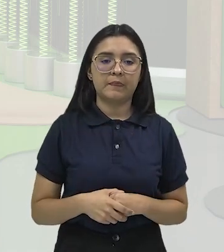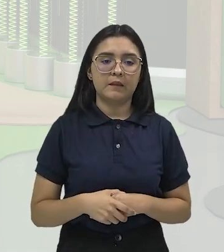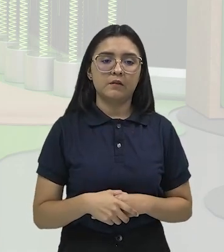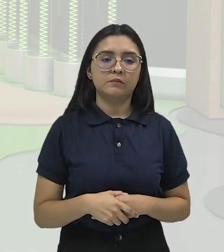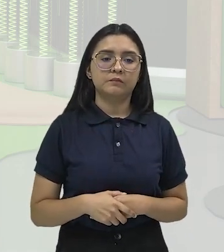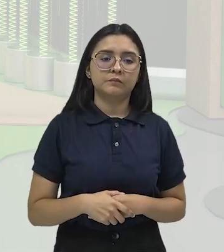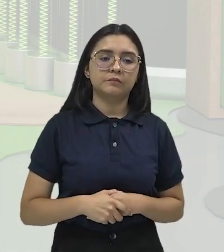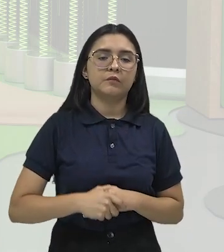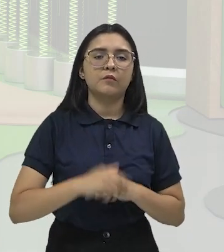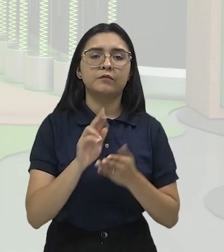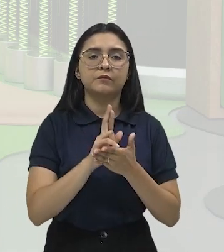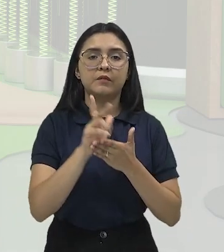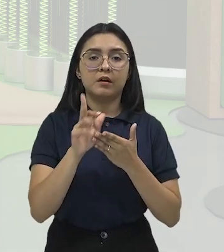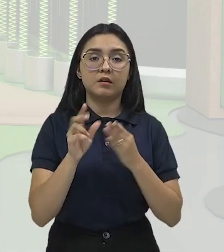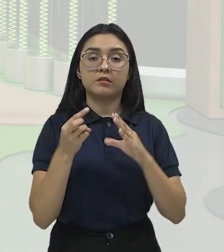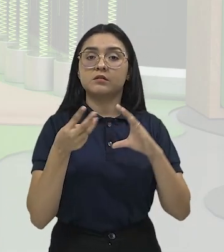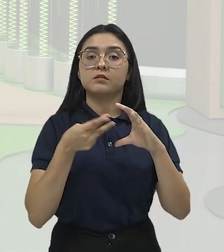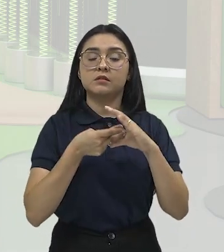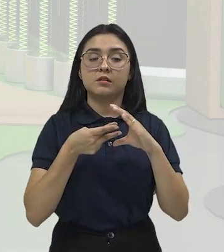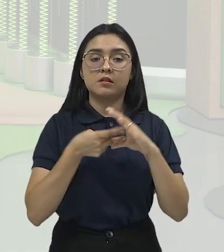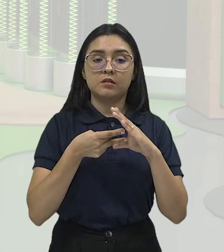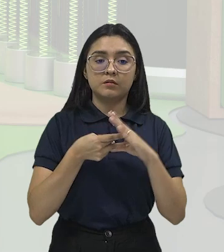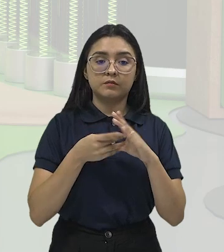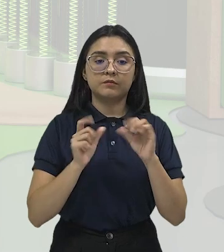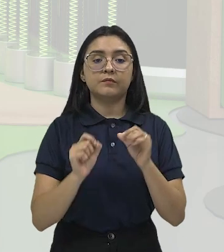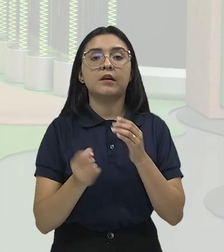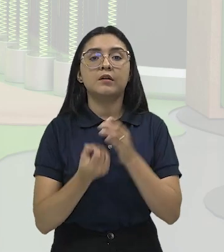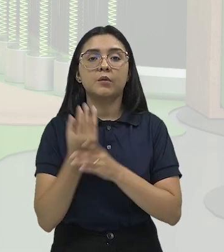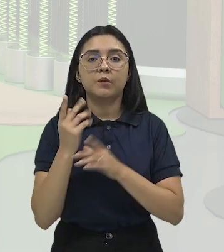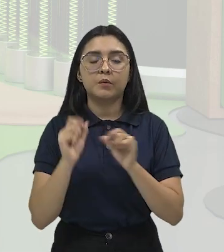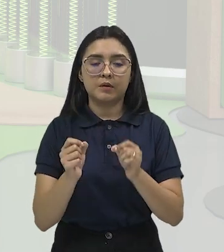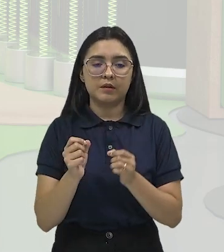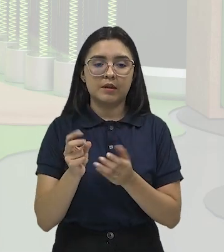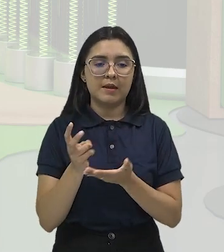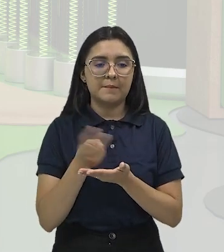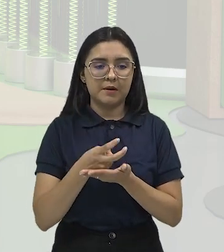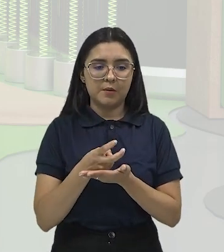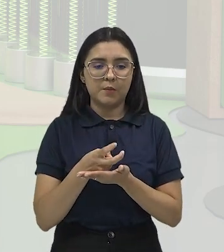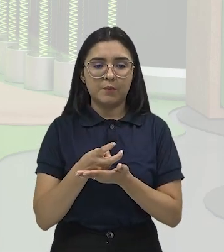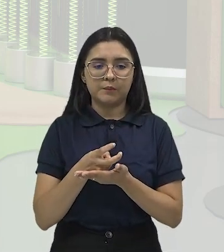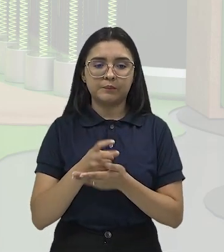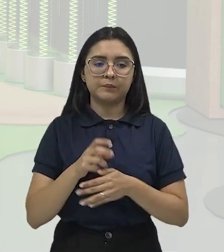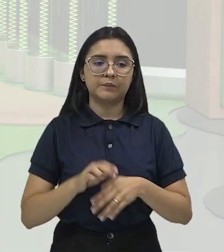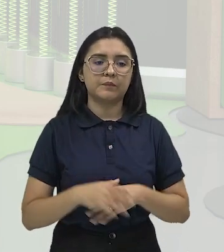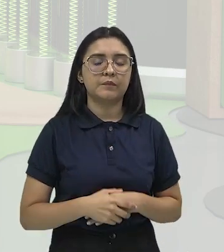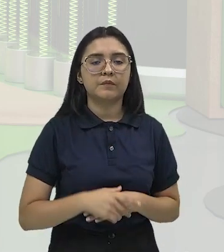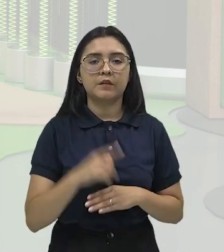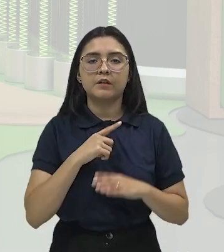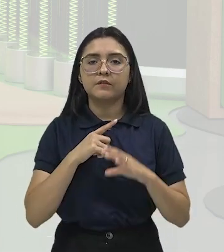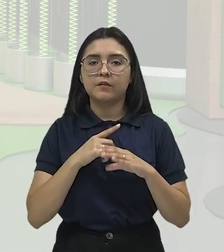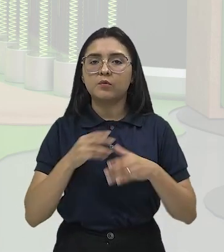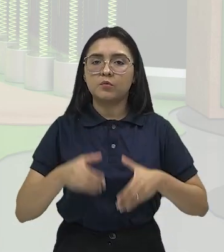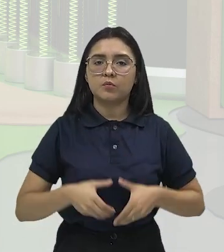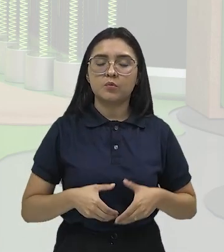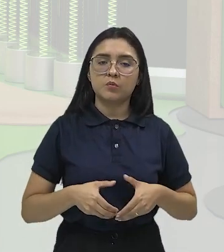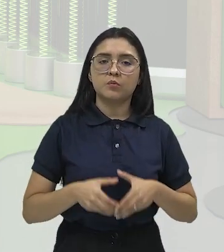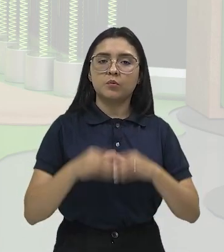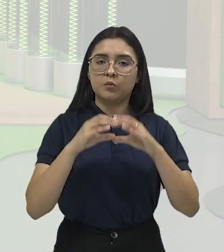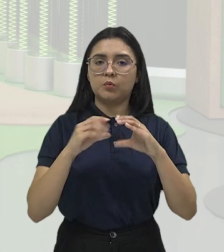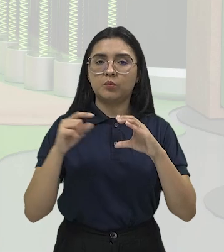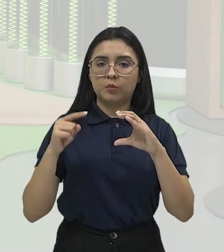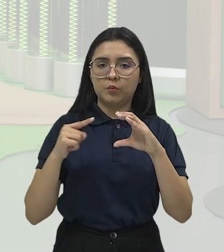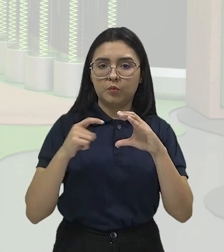Esse conjunto de células vai se tornar um embrião posteriormente, tá? E ele vai se fixar ali na parede